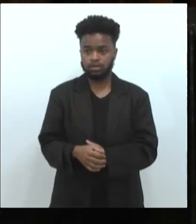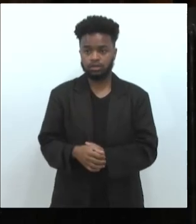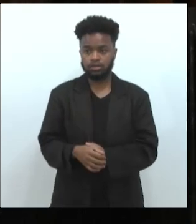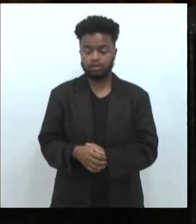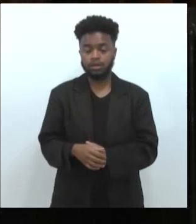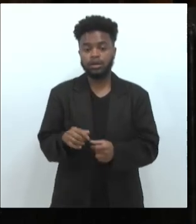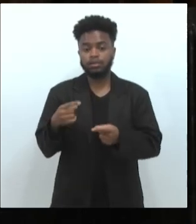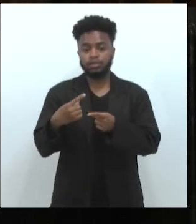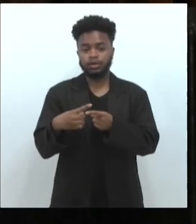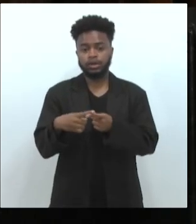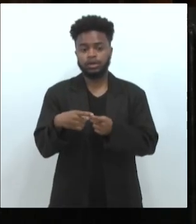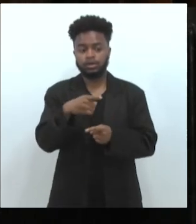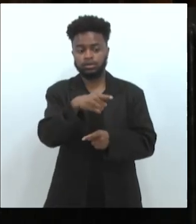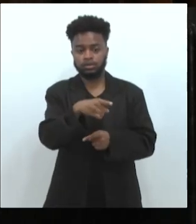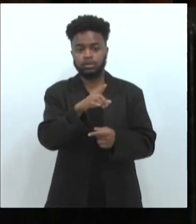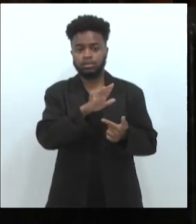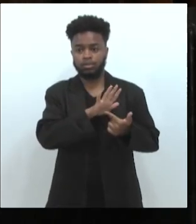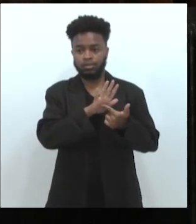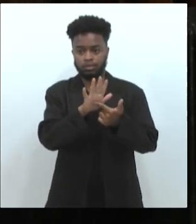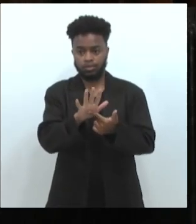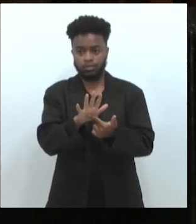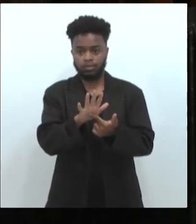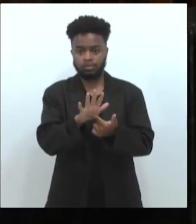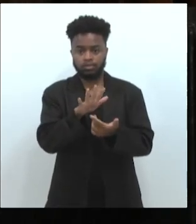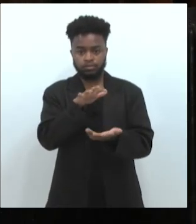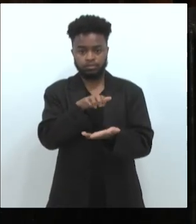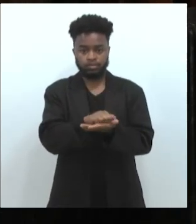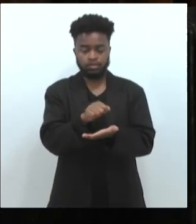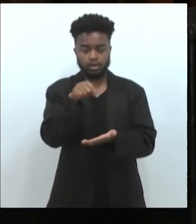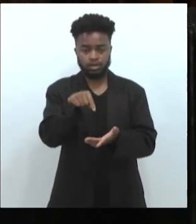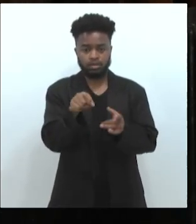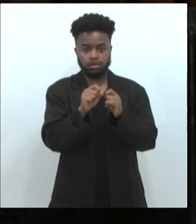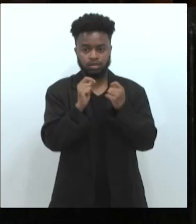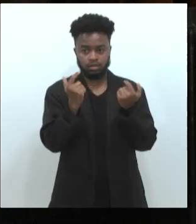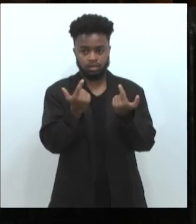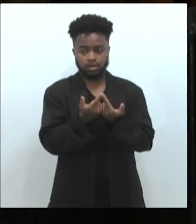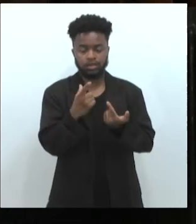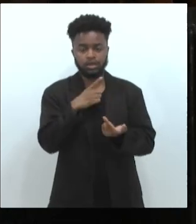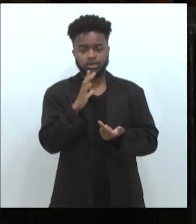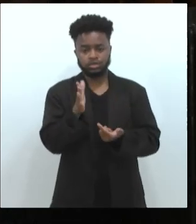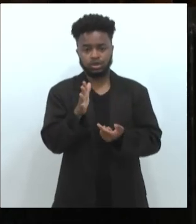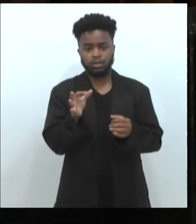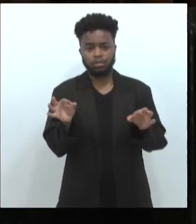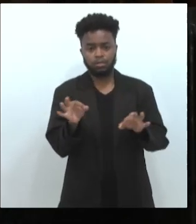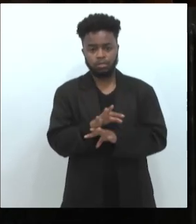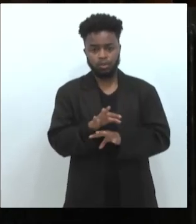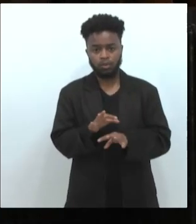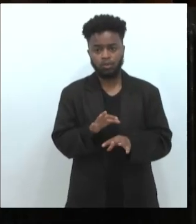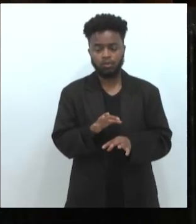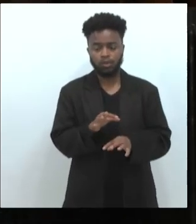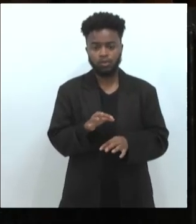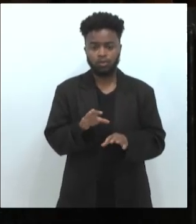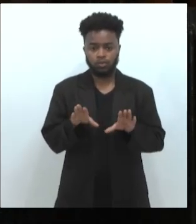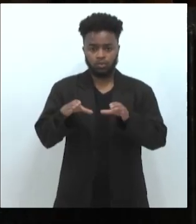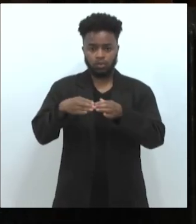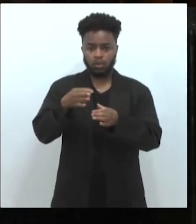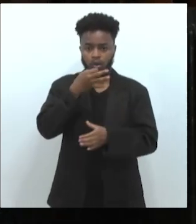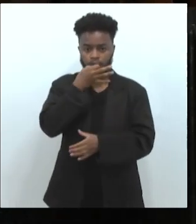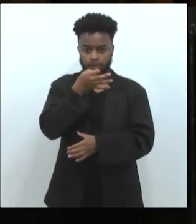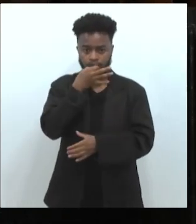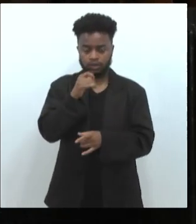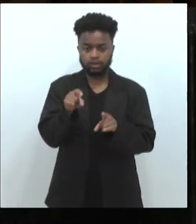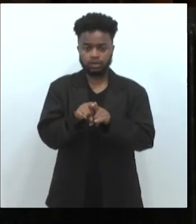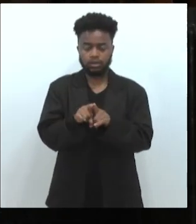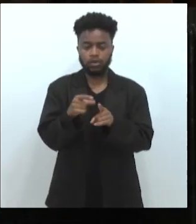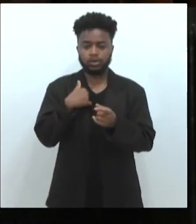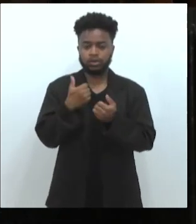Excelência determine colocar nos anais dessa casa, já está aí a coluna Opinião, e já